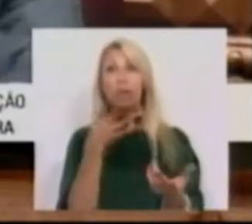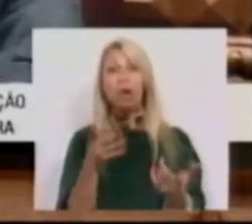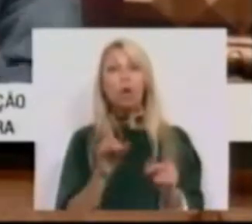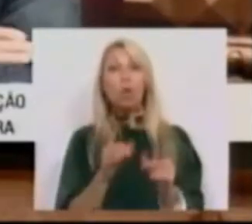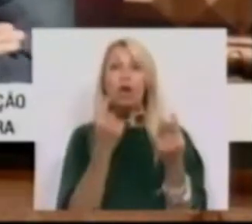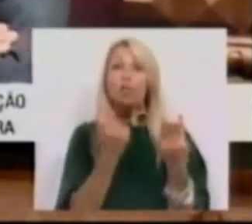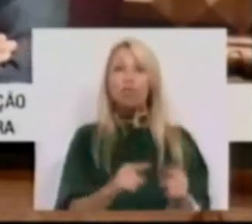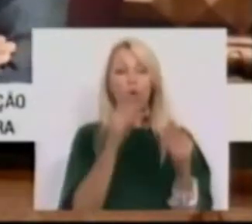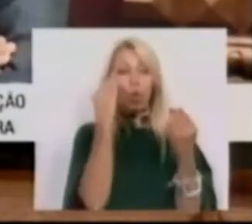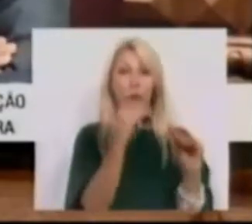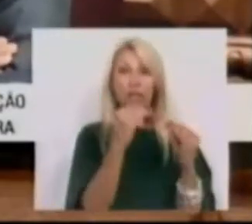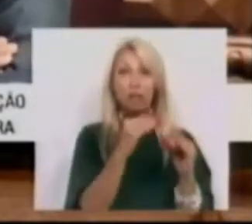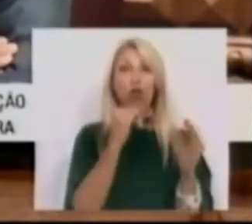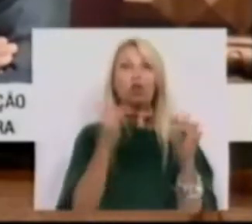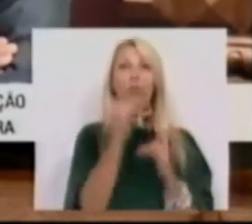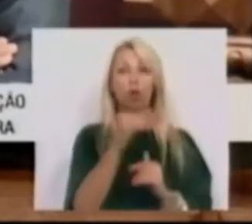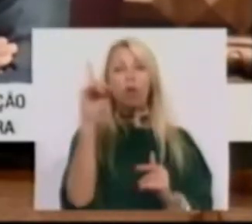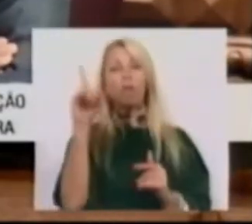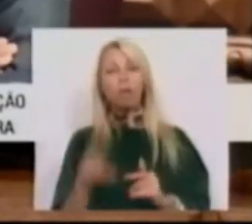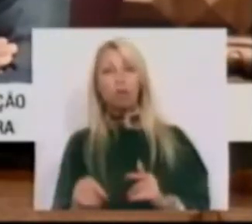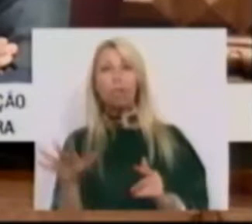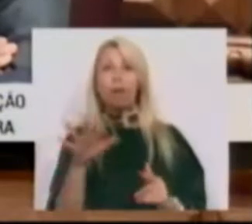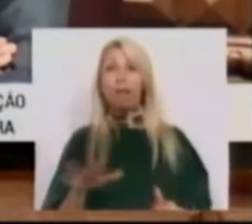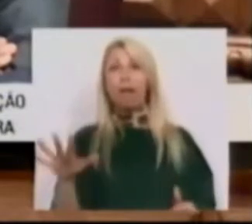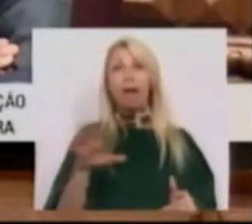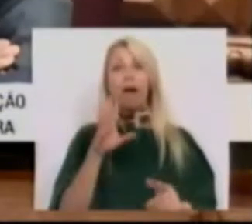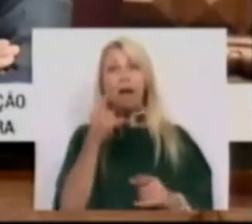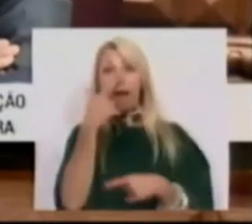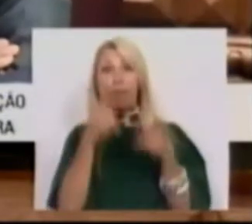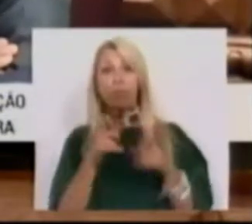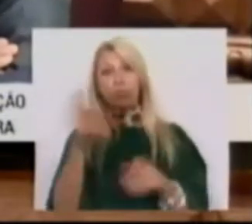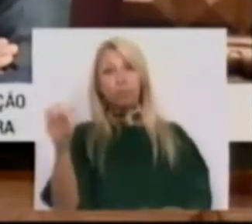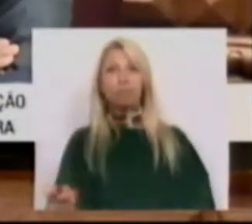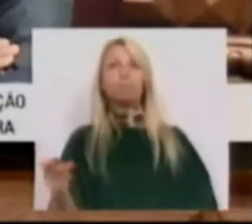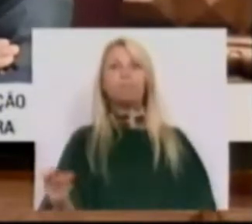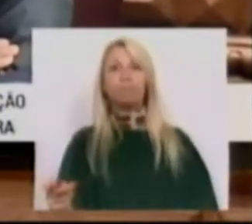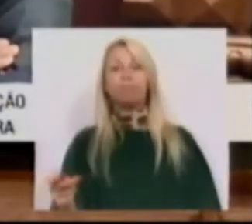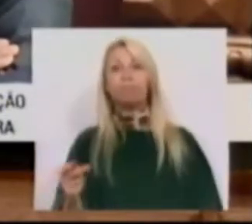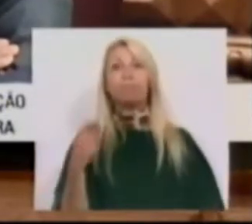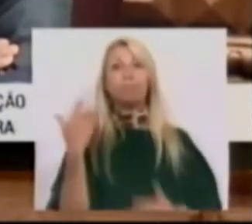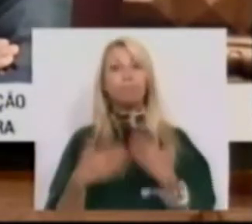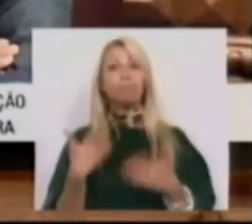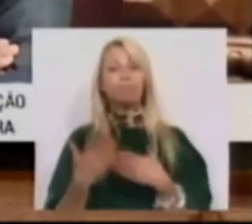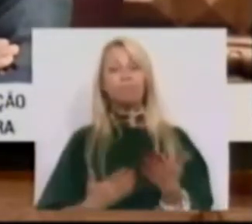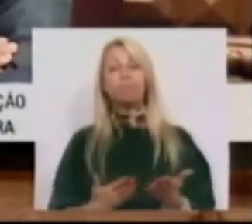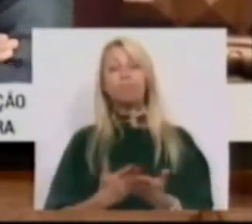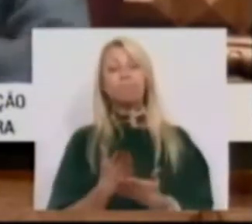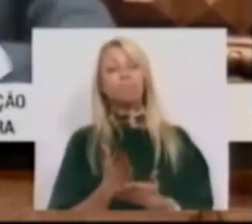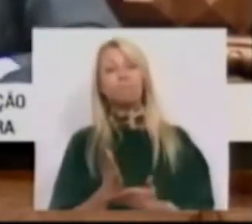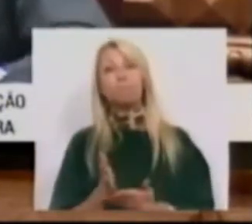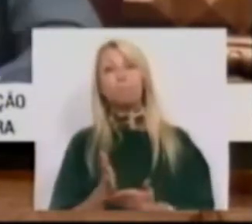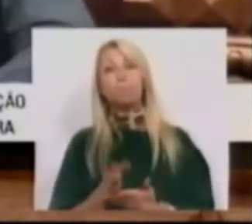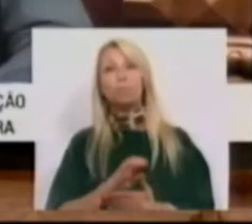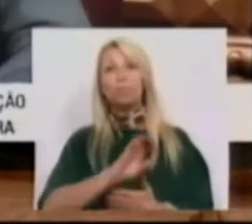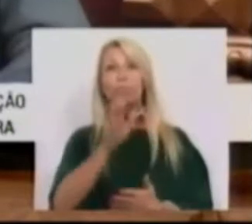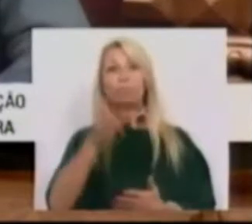terreno do ensino superior, como eu disse, mas também no terreno da fixação de populações, da manutenção das